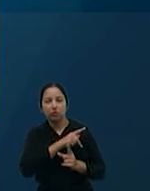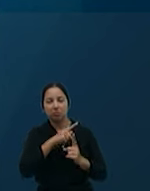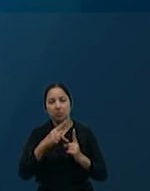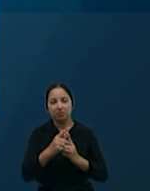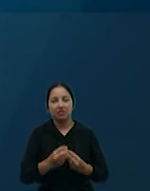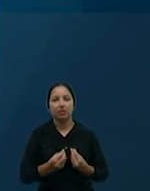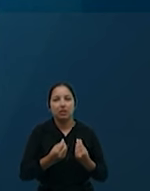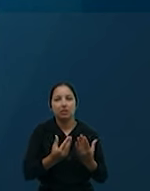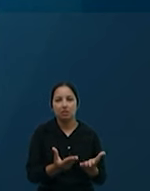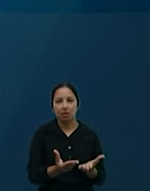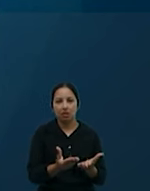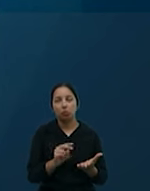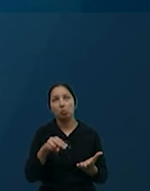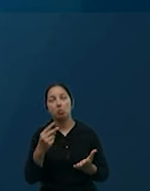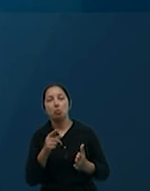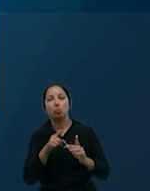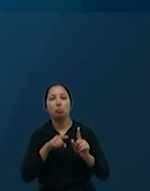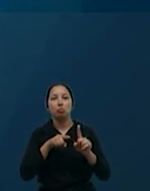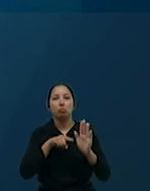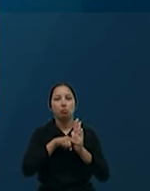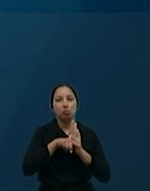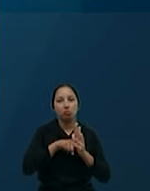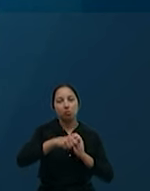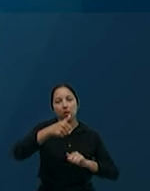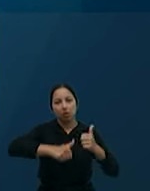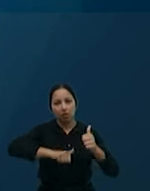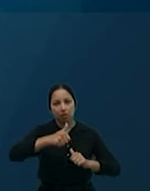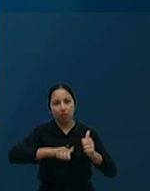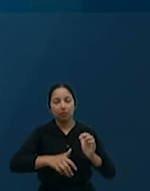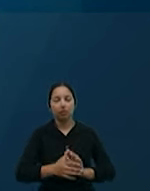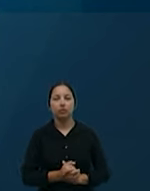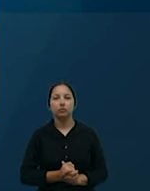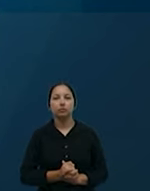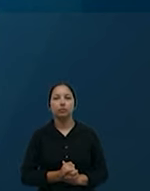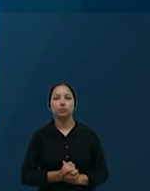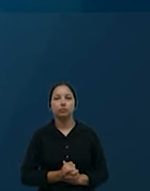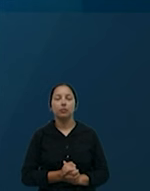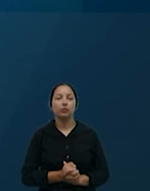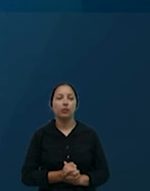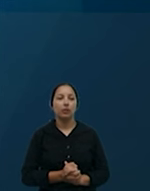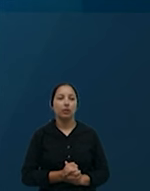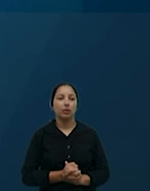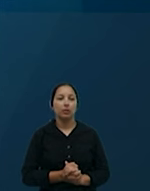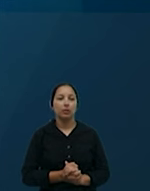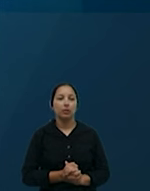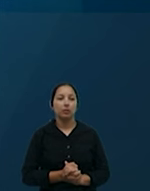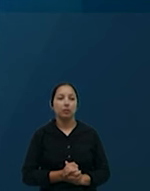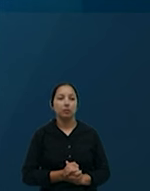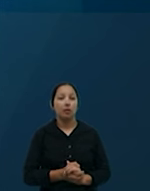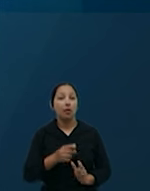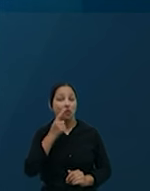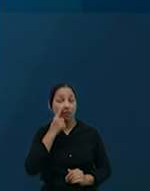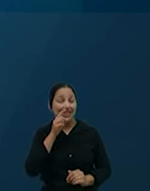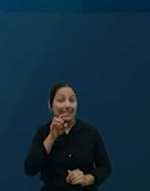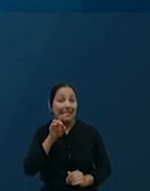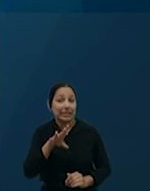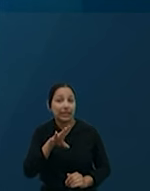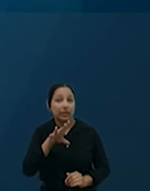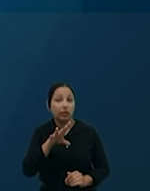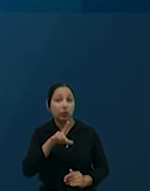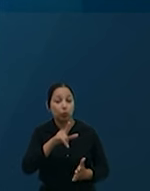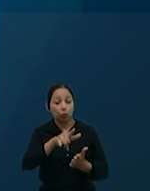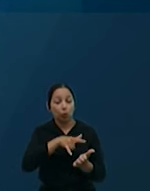então, revisados na via judicial, na hipótese de não ter sido juntada a documentação na via administrativa. O termo